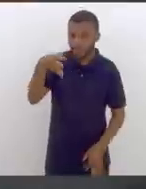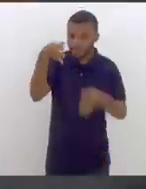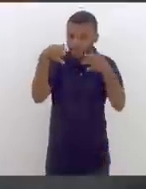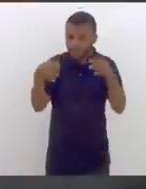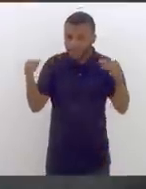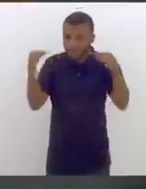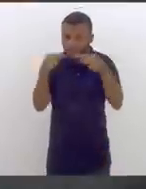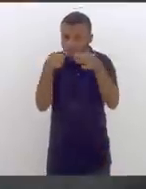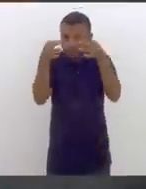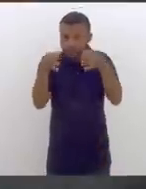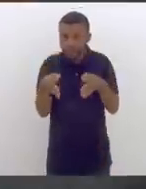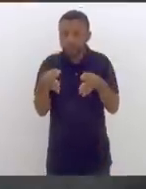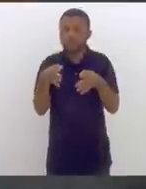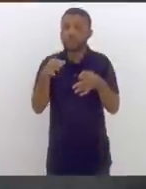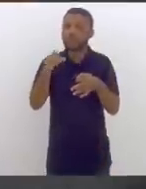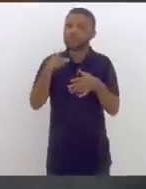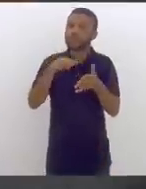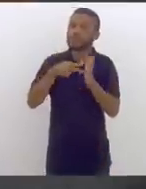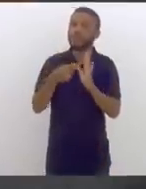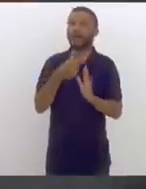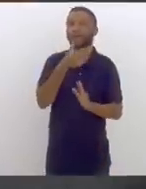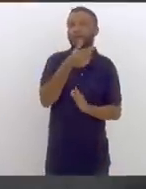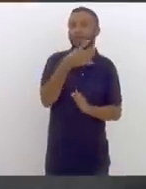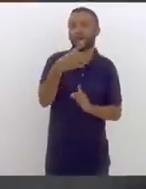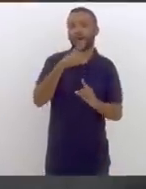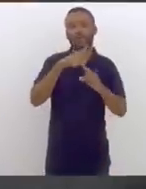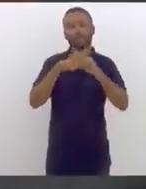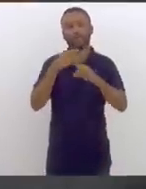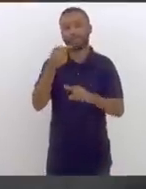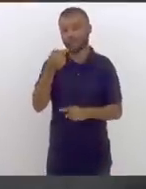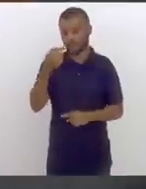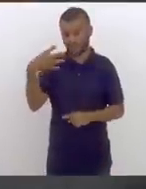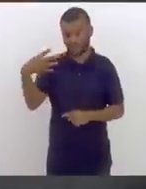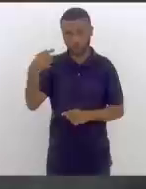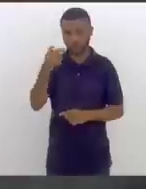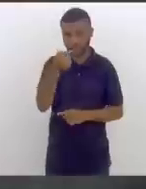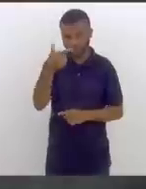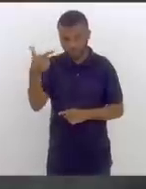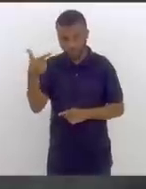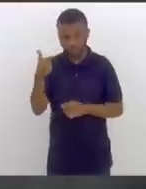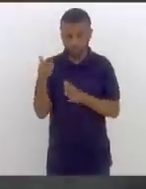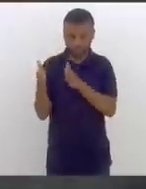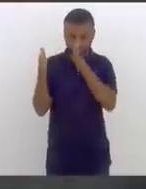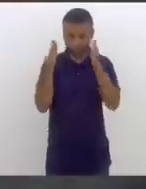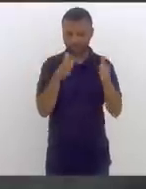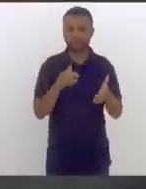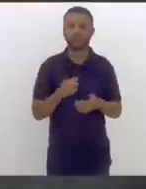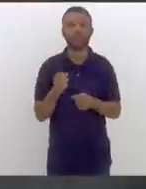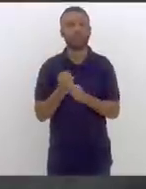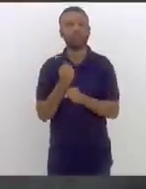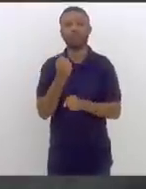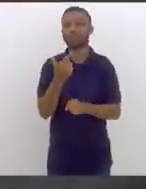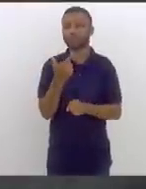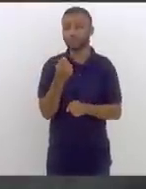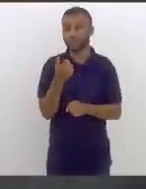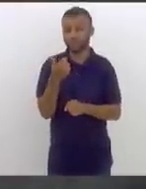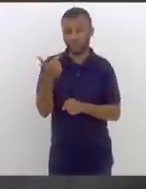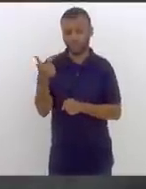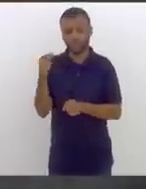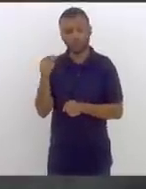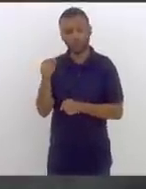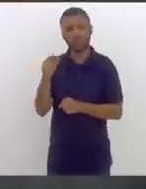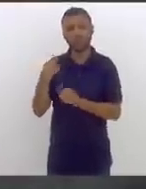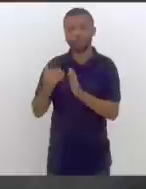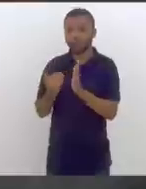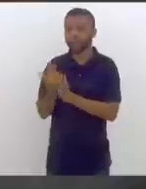escala justa que é 24 por 72 e em 2012 né muito sabe daquele movimento aconteceu em